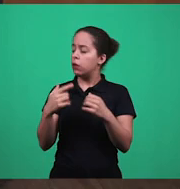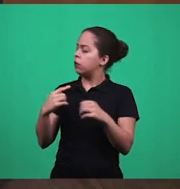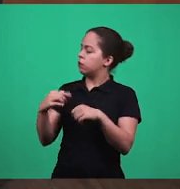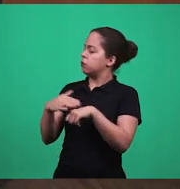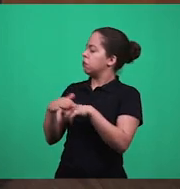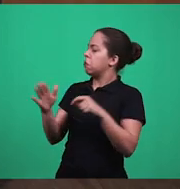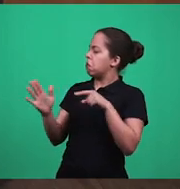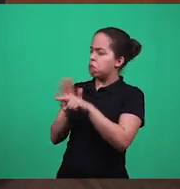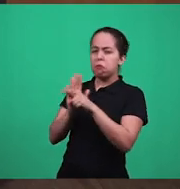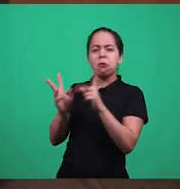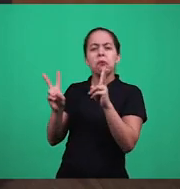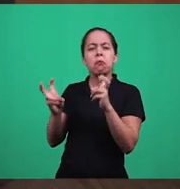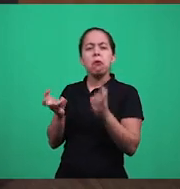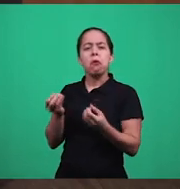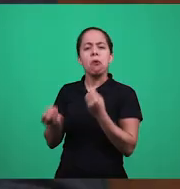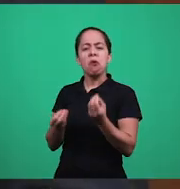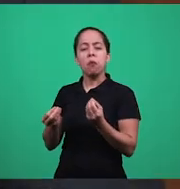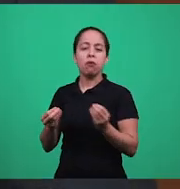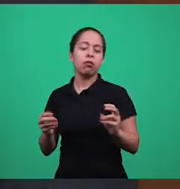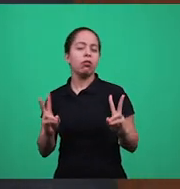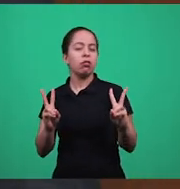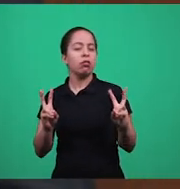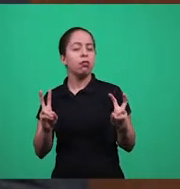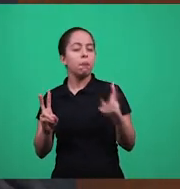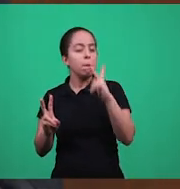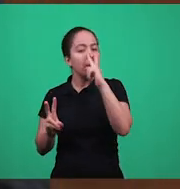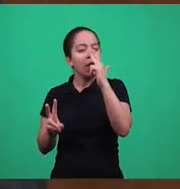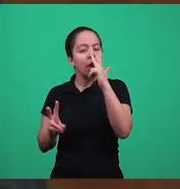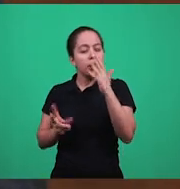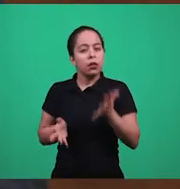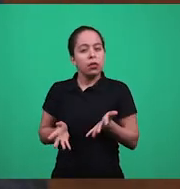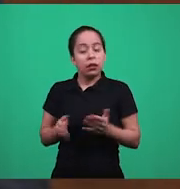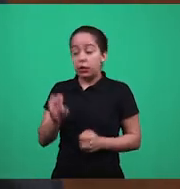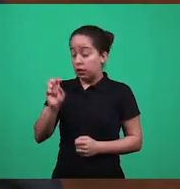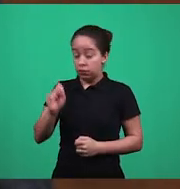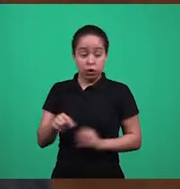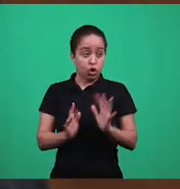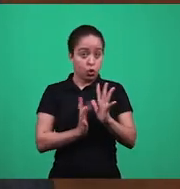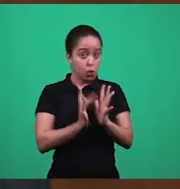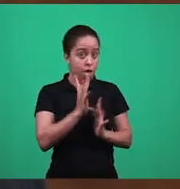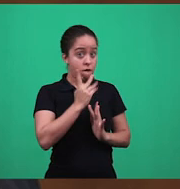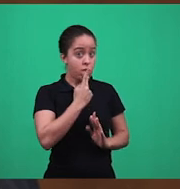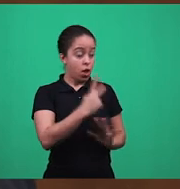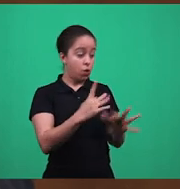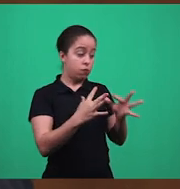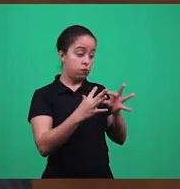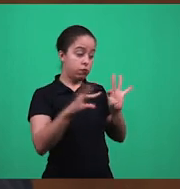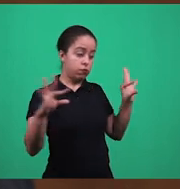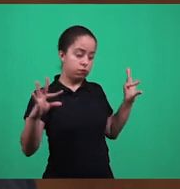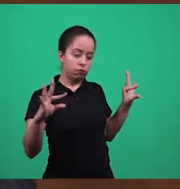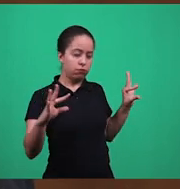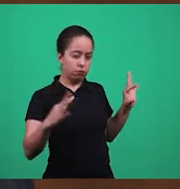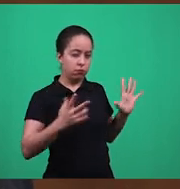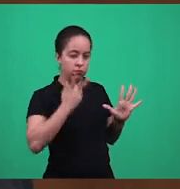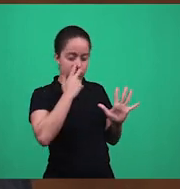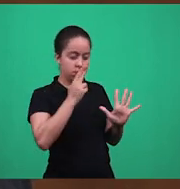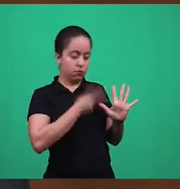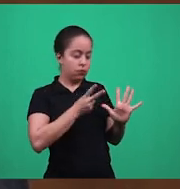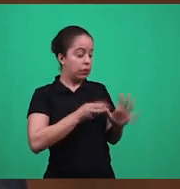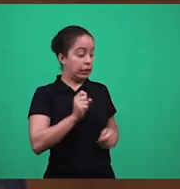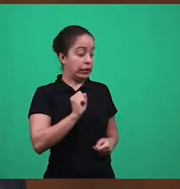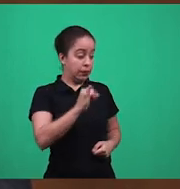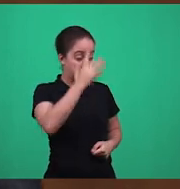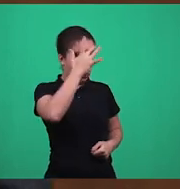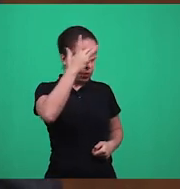novo nascimento, e disse Jesus: aquele que não nascer de novo não